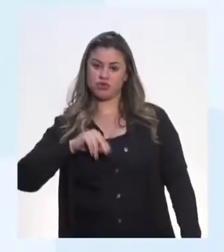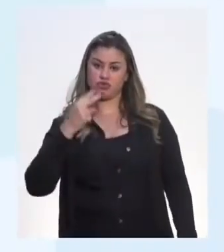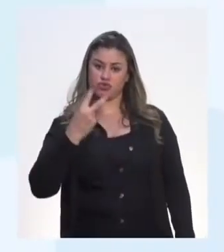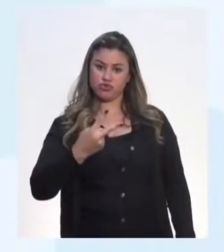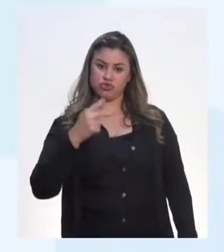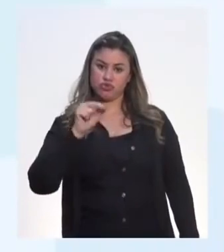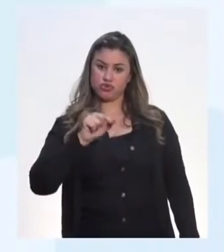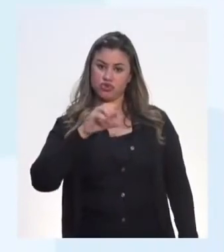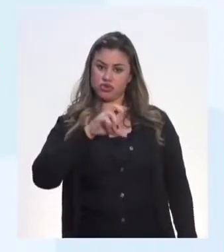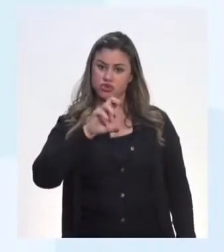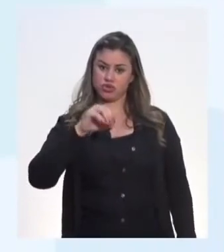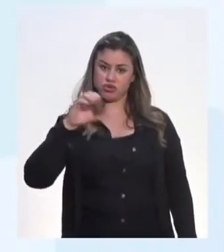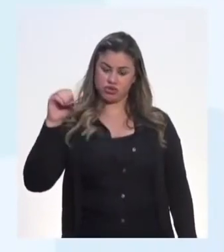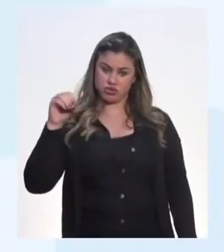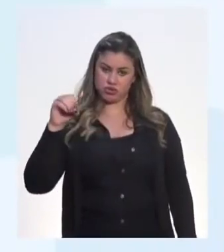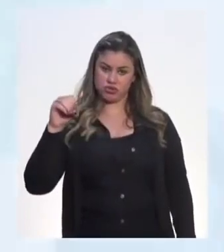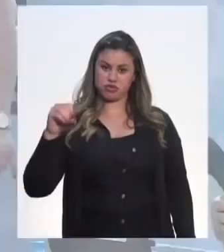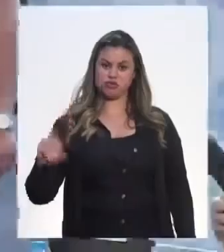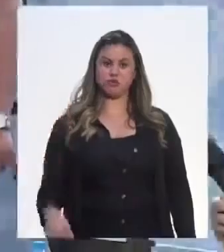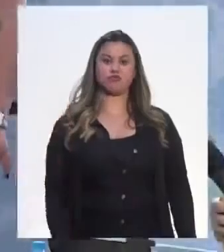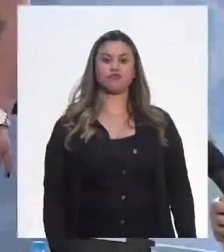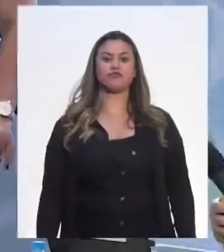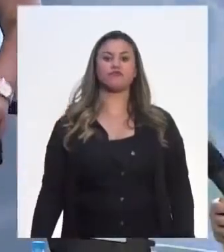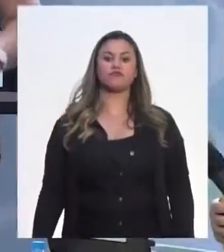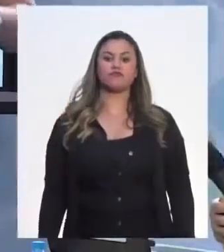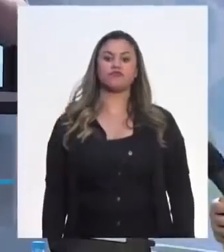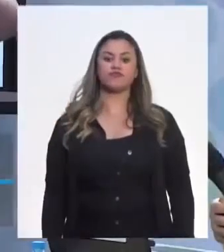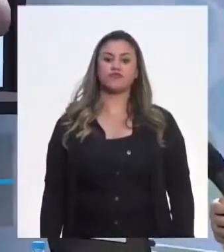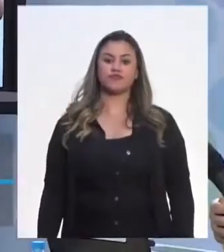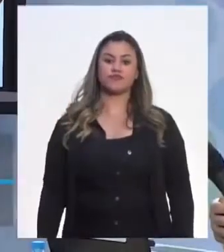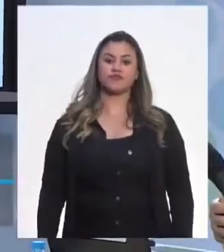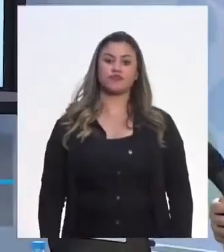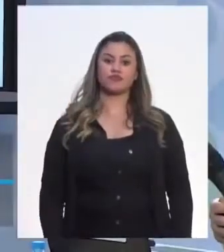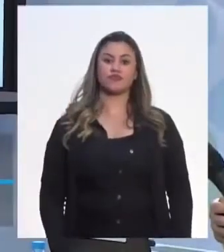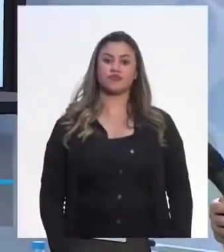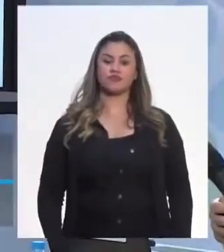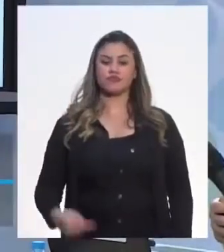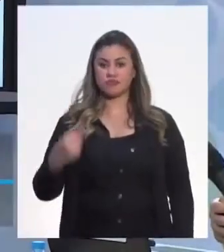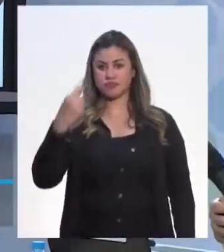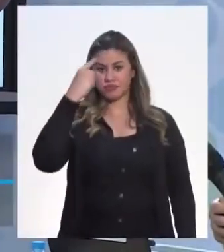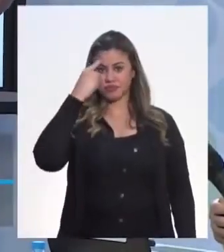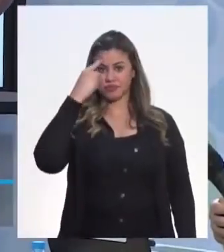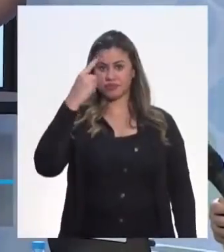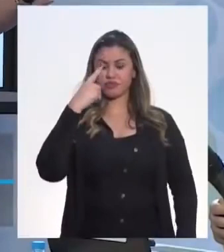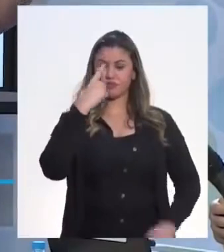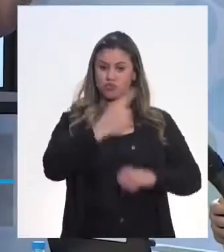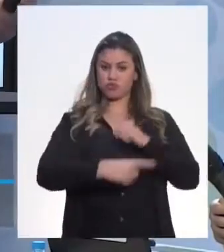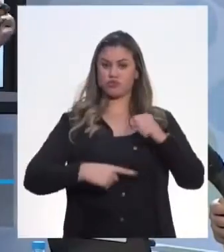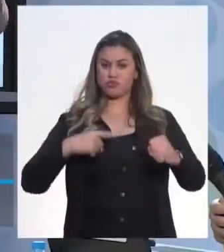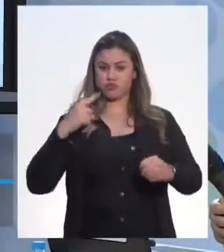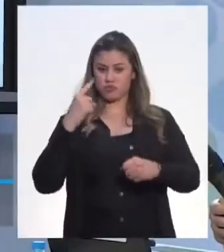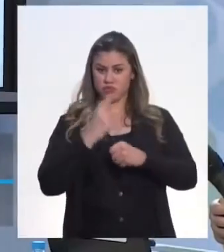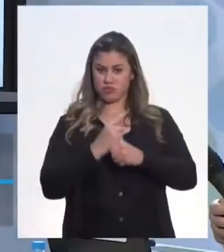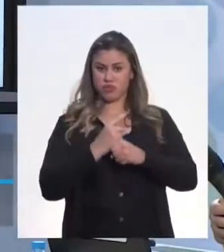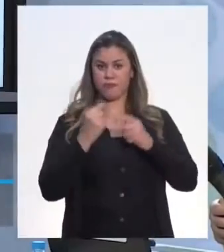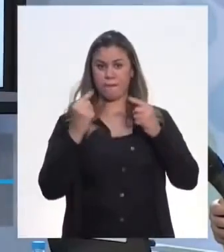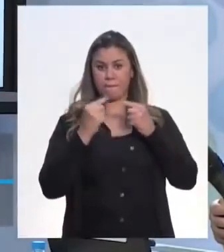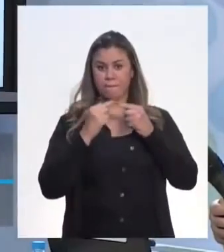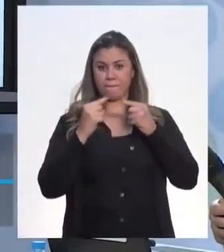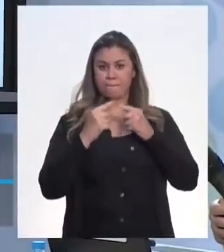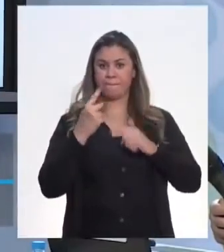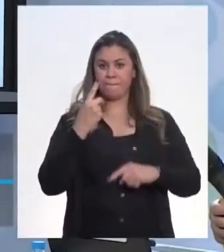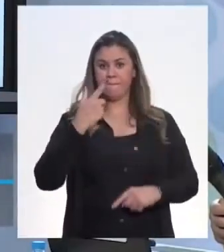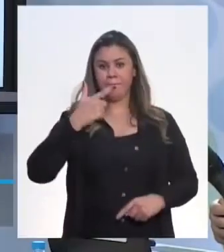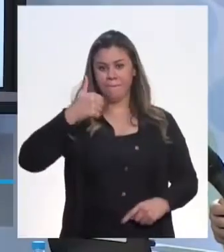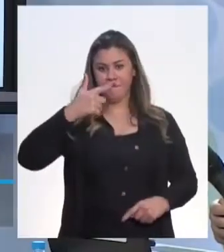o salário dela né por um tempo considerando a ideia de um ano um ano são 12